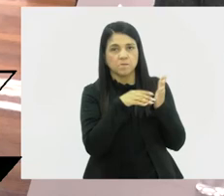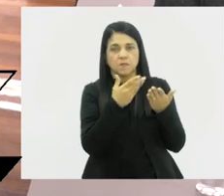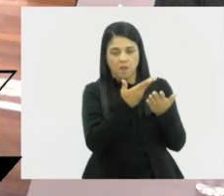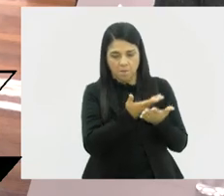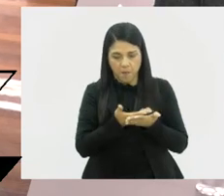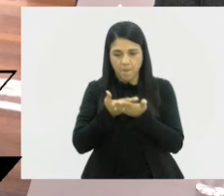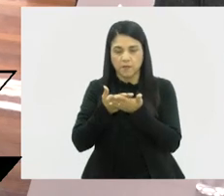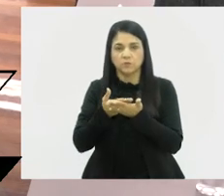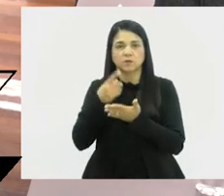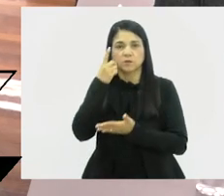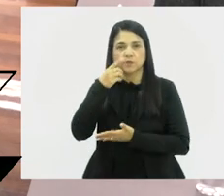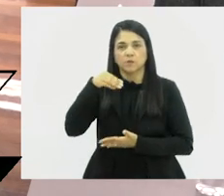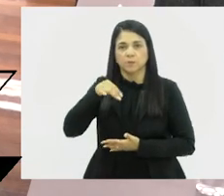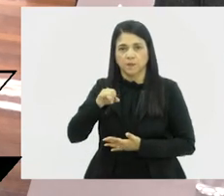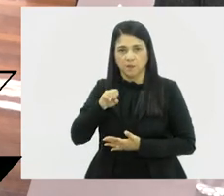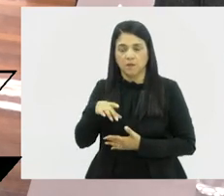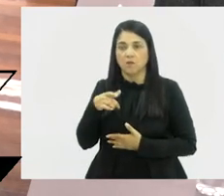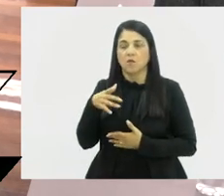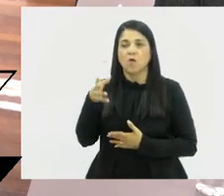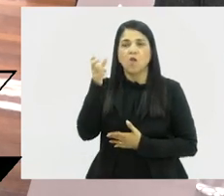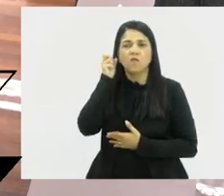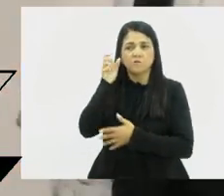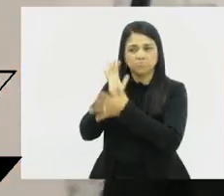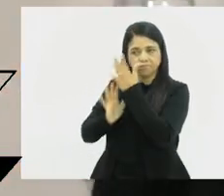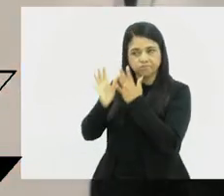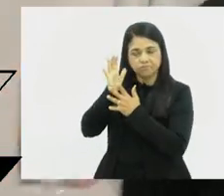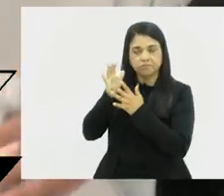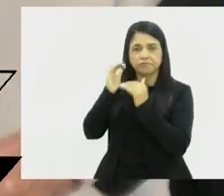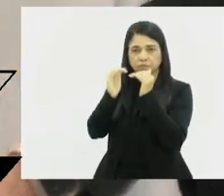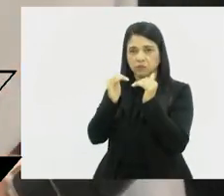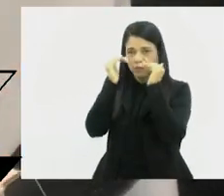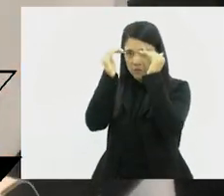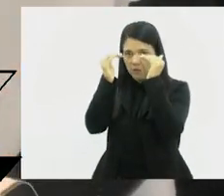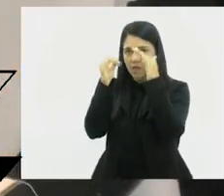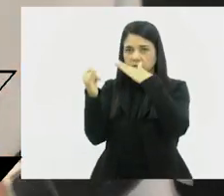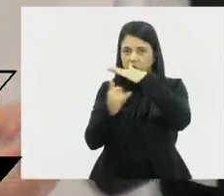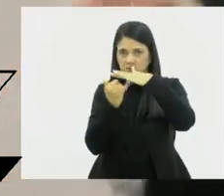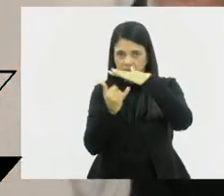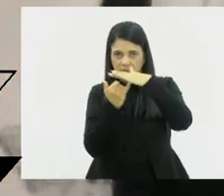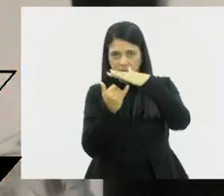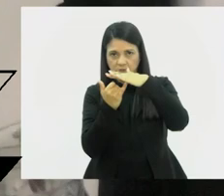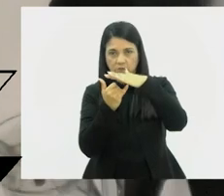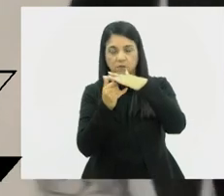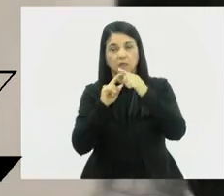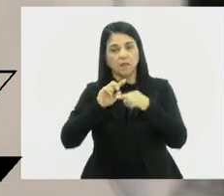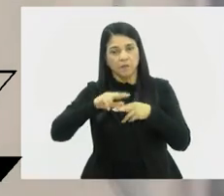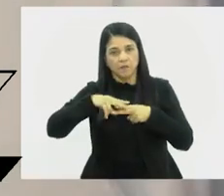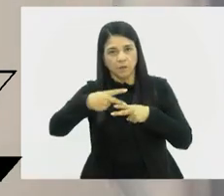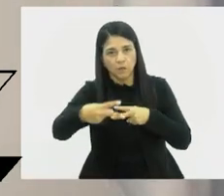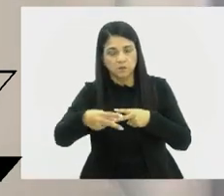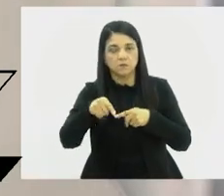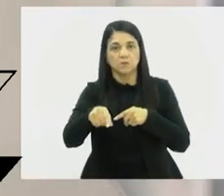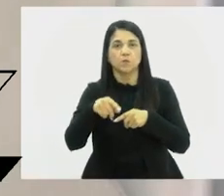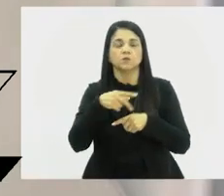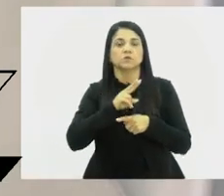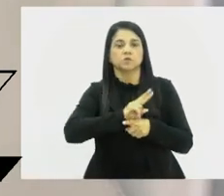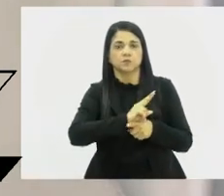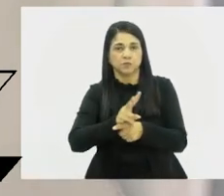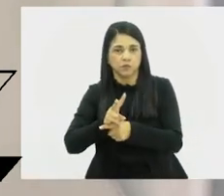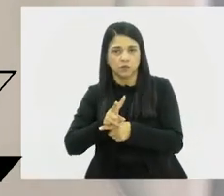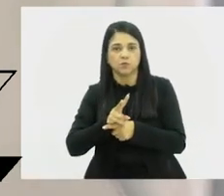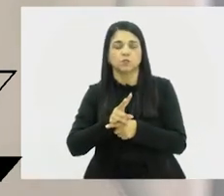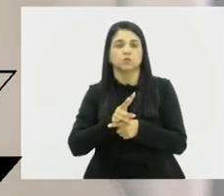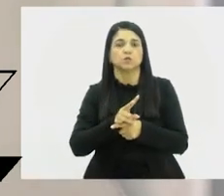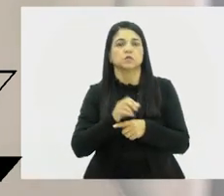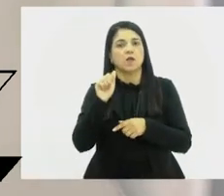que a gente possa ouvir as autoridades aqui representadas e, na sequência, ouvir os protetores, as